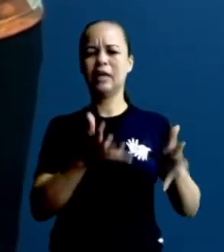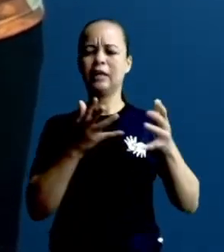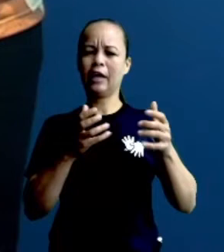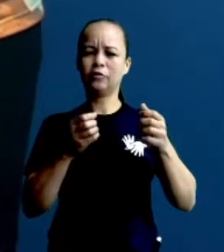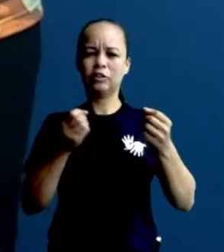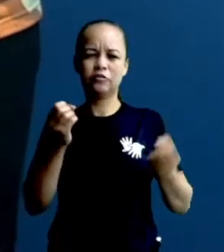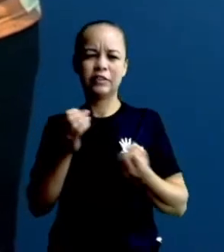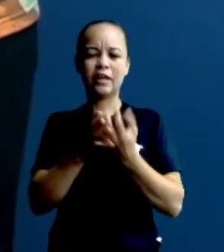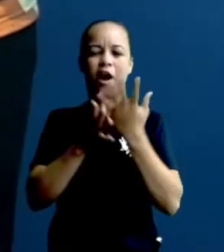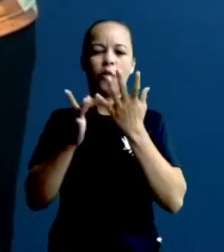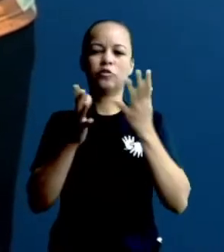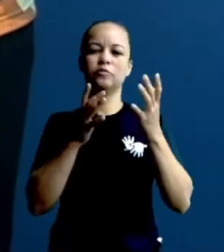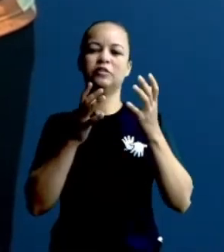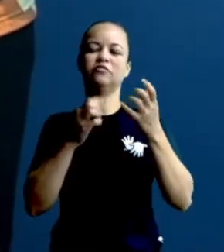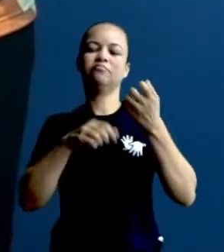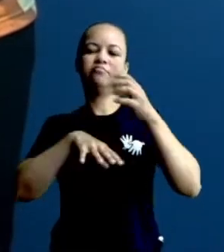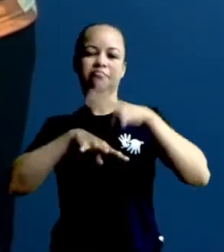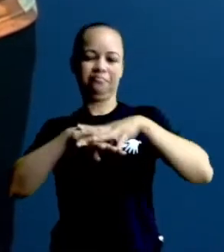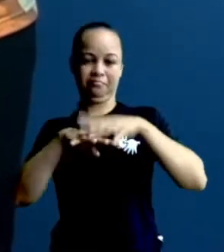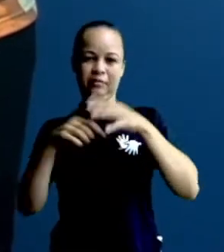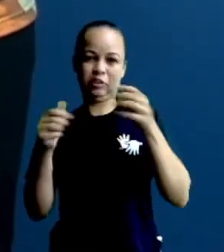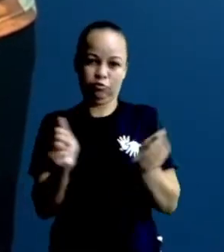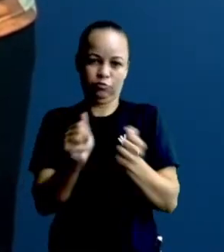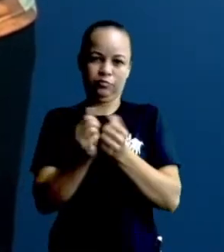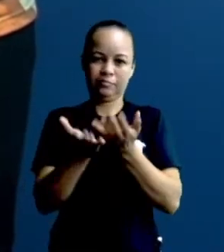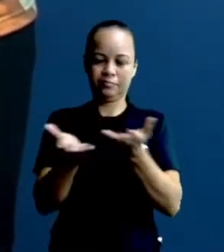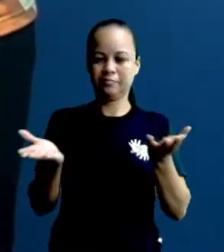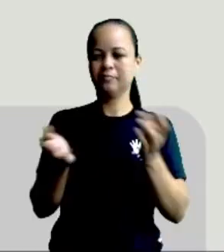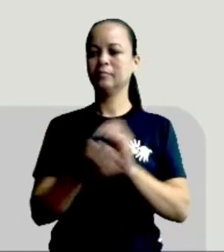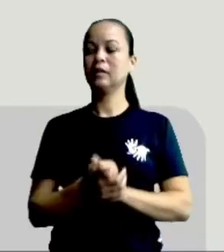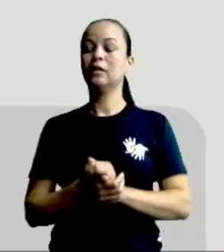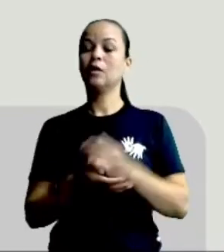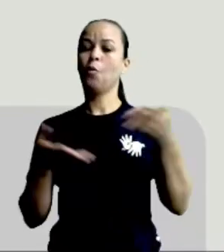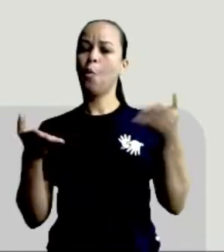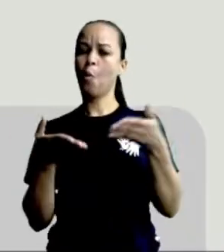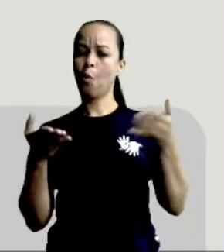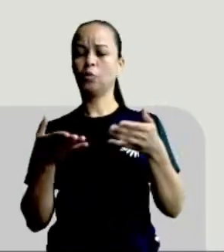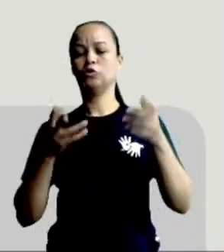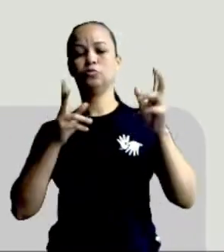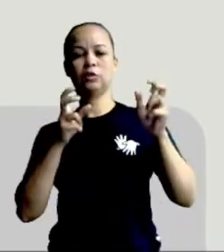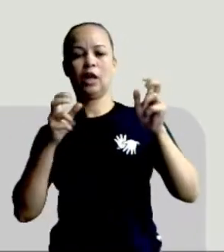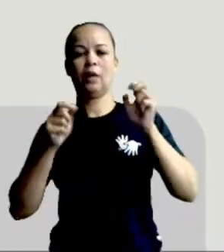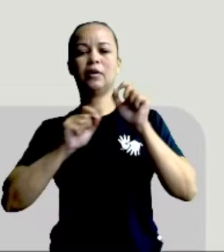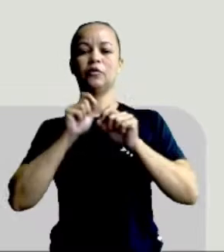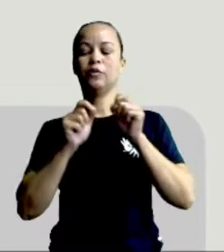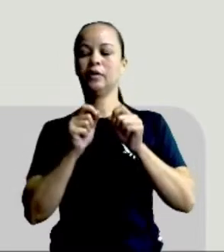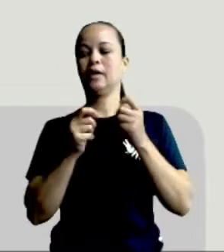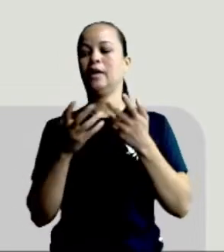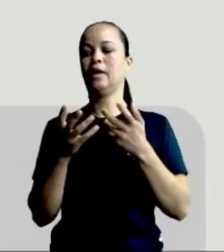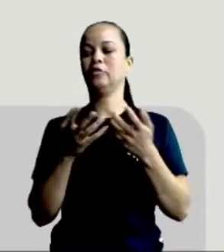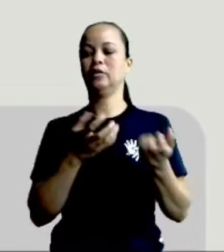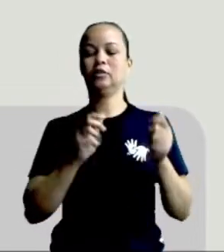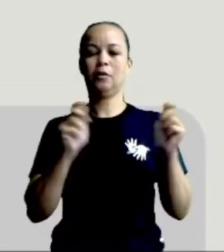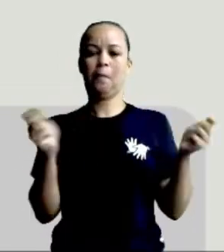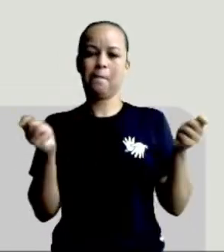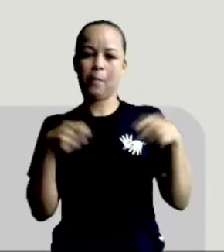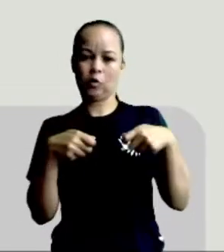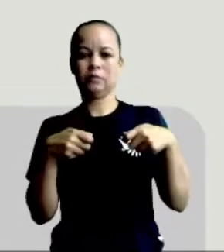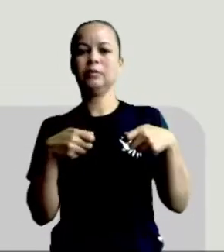de vocês. Então vamos lá, para a gente trabalhar hoje estatística e probabilidade. A gente vai trabalhar o conteúdo